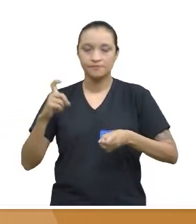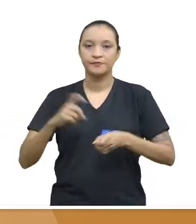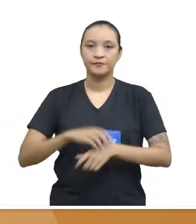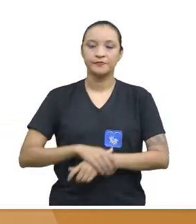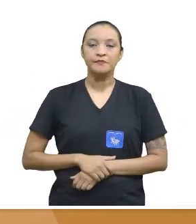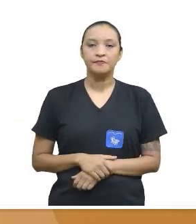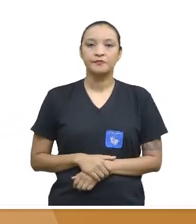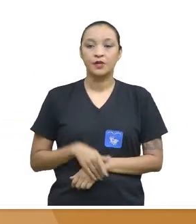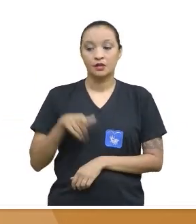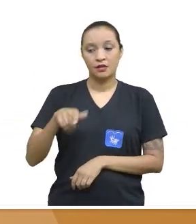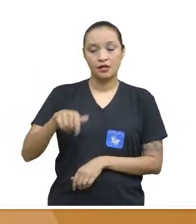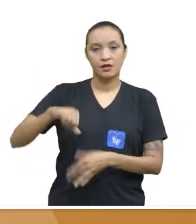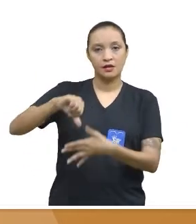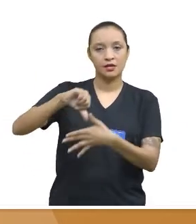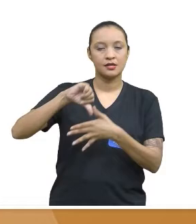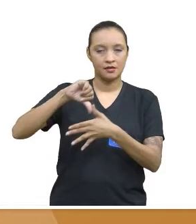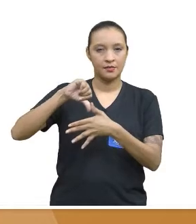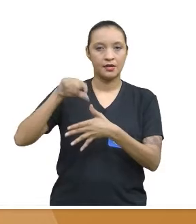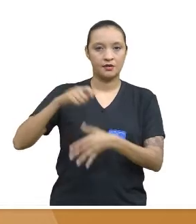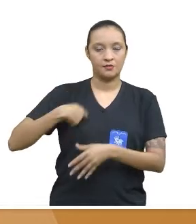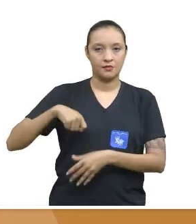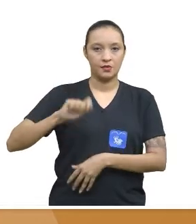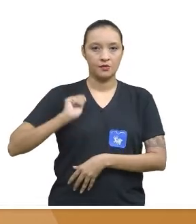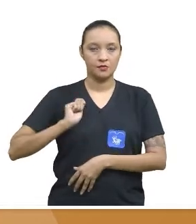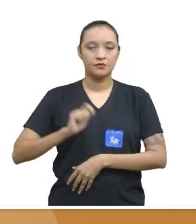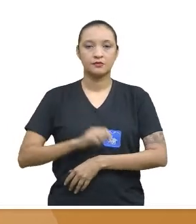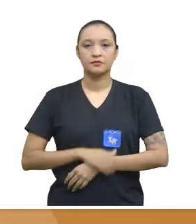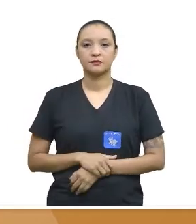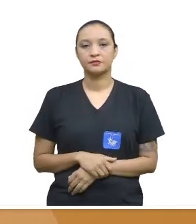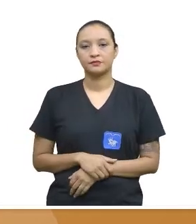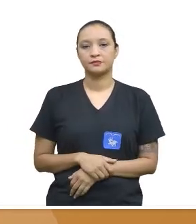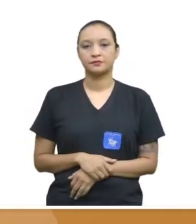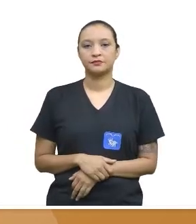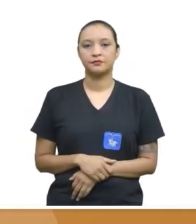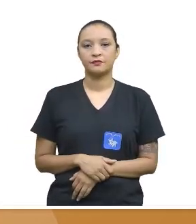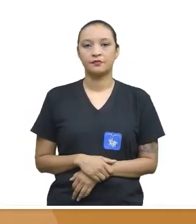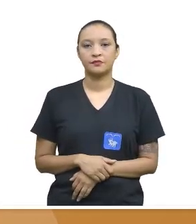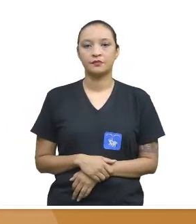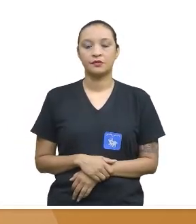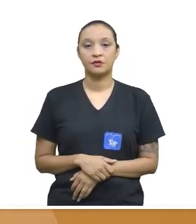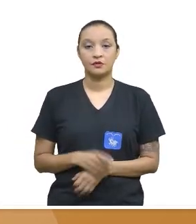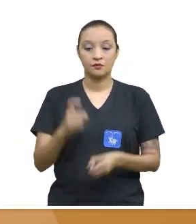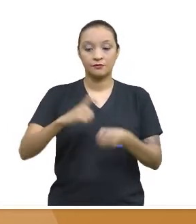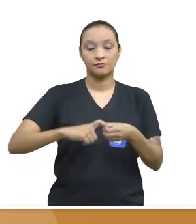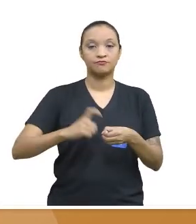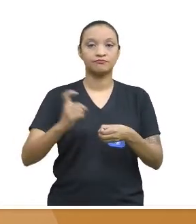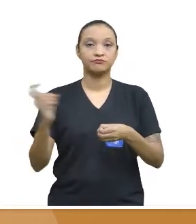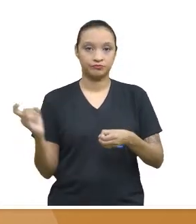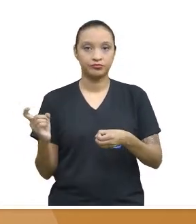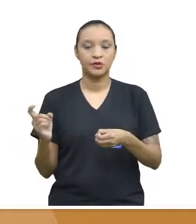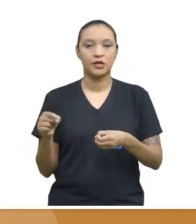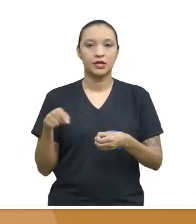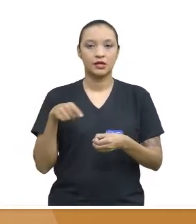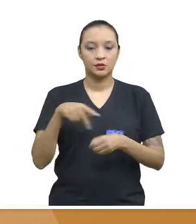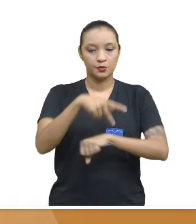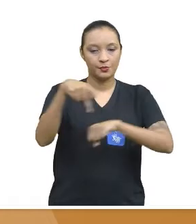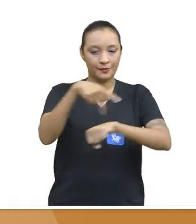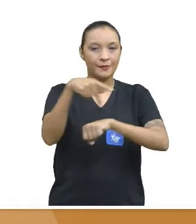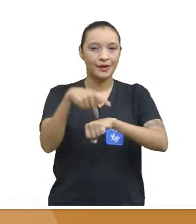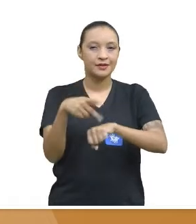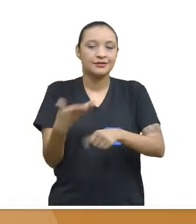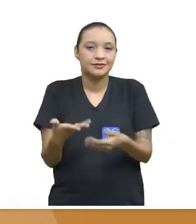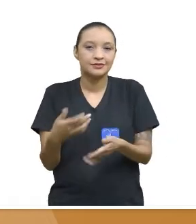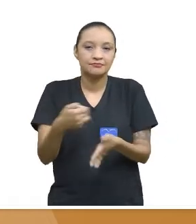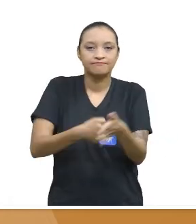dessa América Colonial Espanhola. Tá? Então, a gente vai ver aqui a emancipação desses países, da tentativa de emancipação